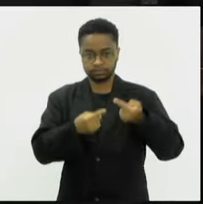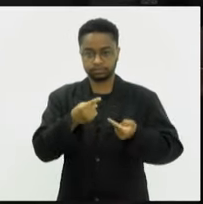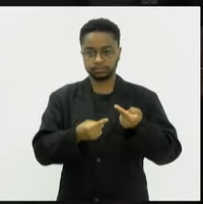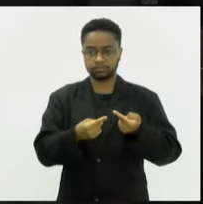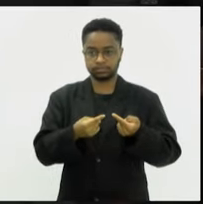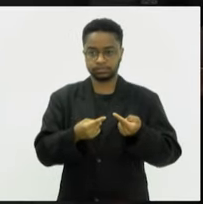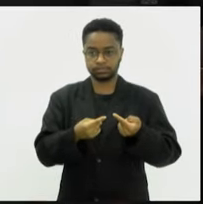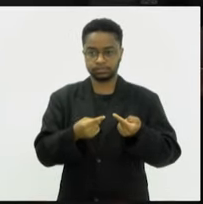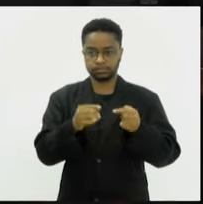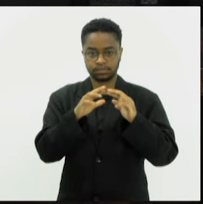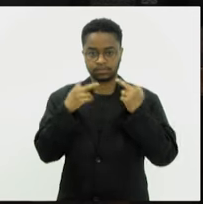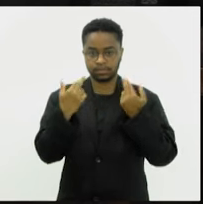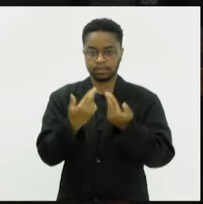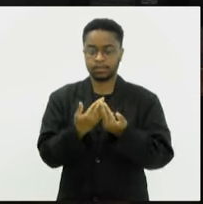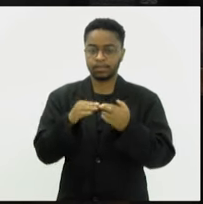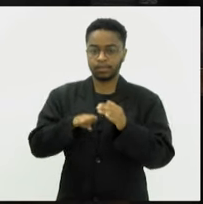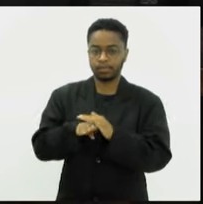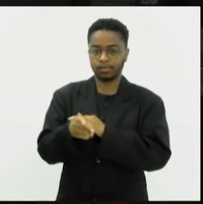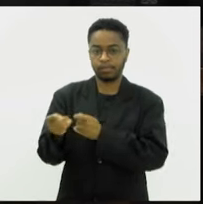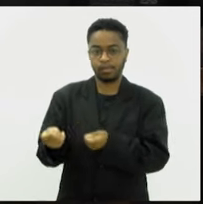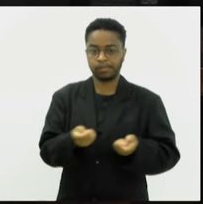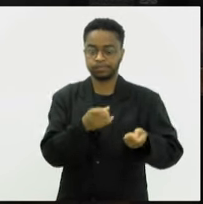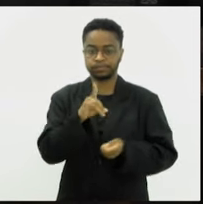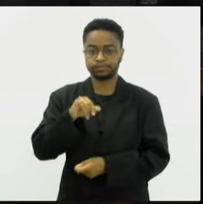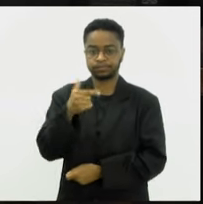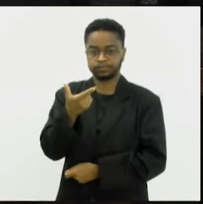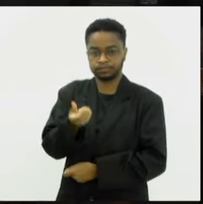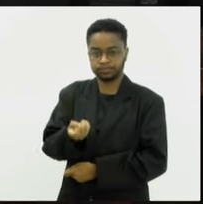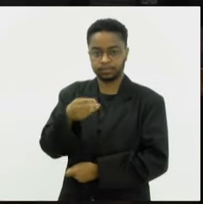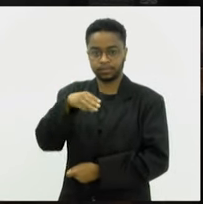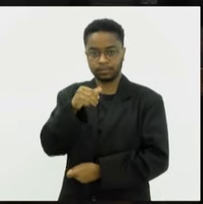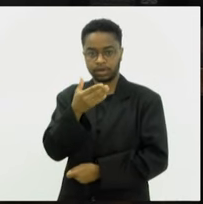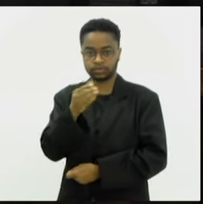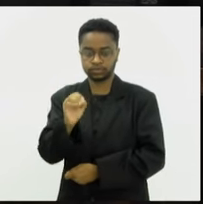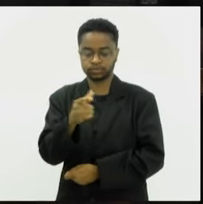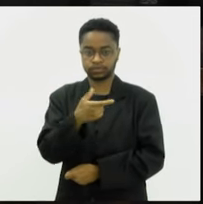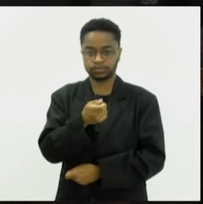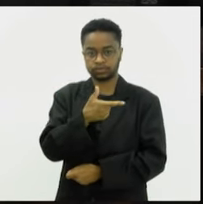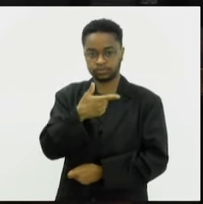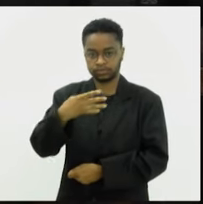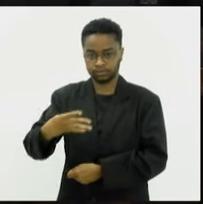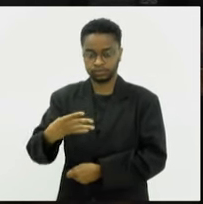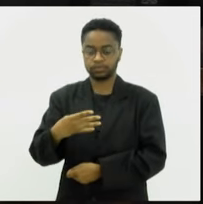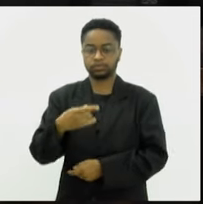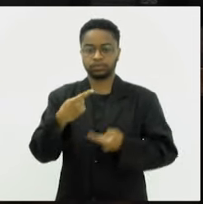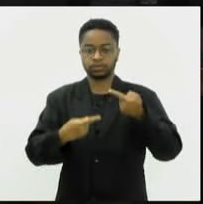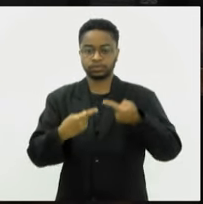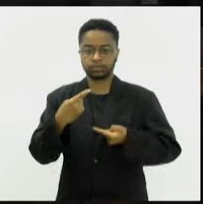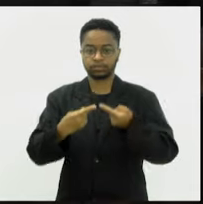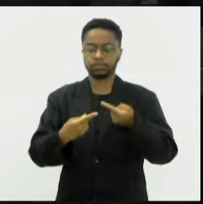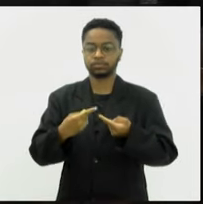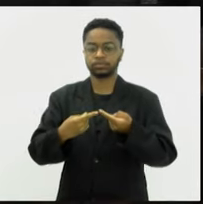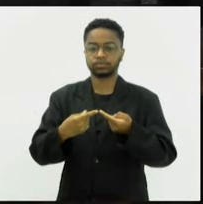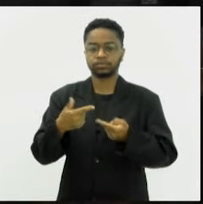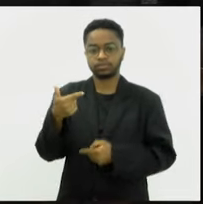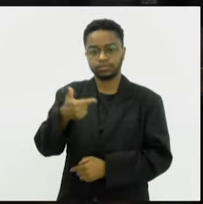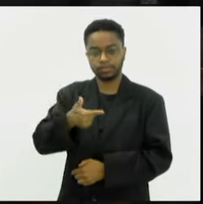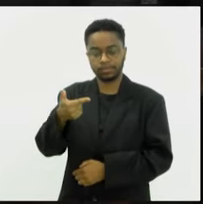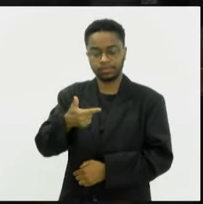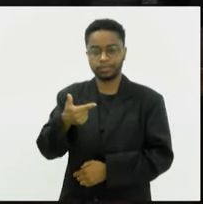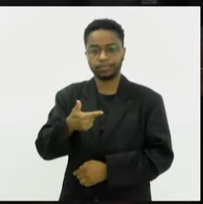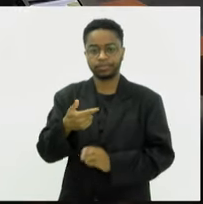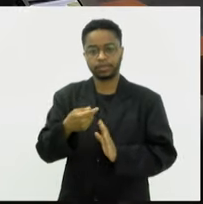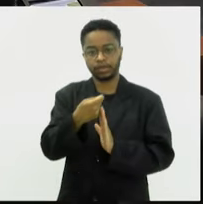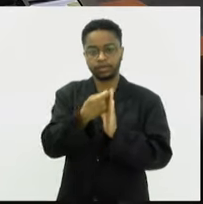Sessão ordinária, dia 26 de março de 2024. Em tramitação ordinária, em segunda discussão, redação